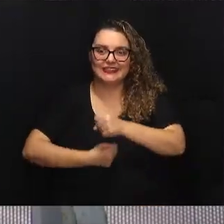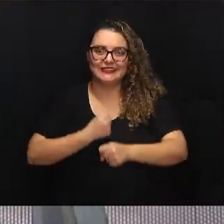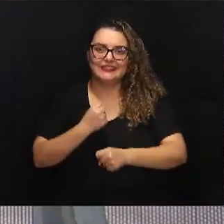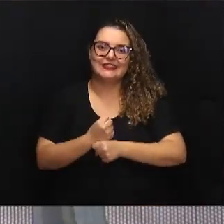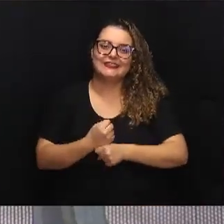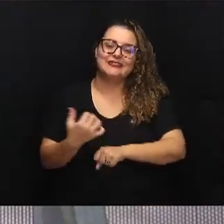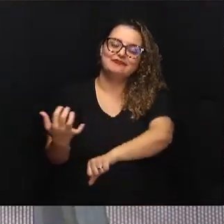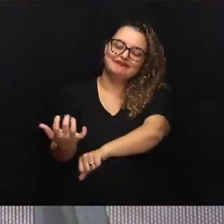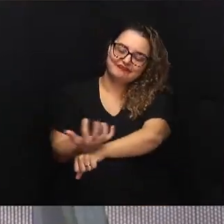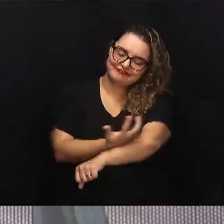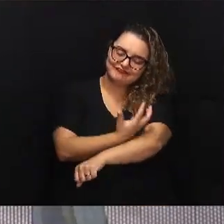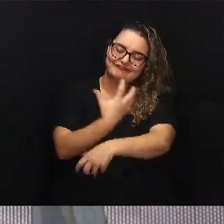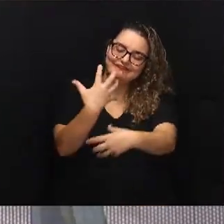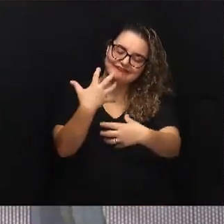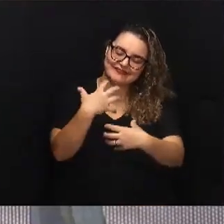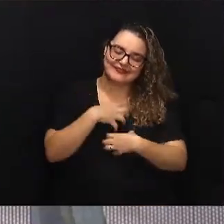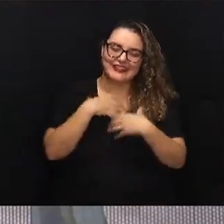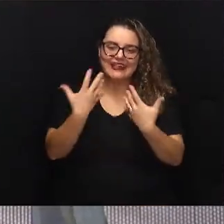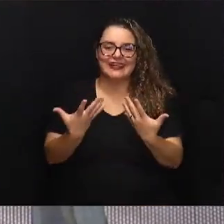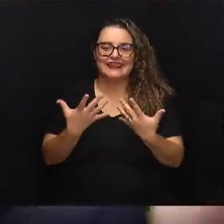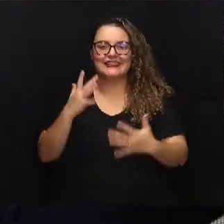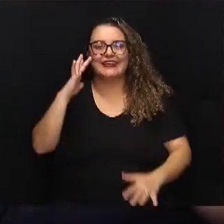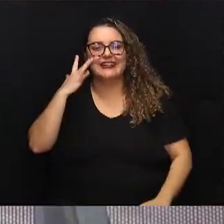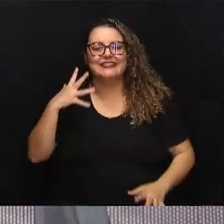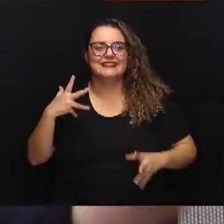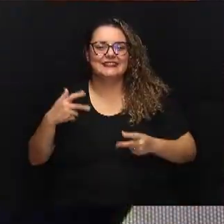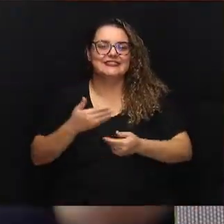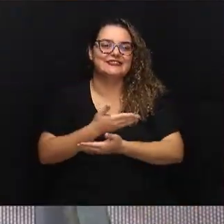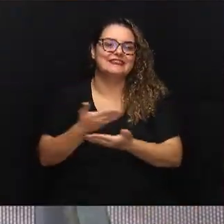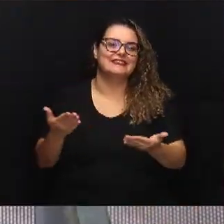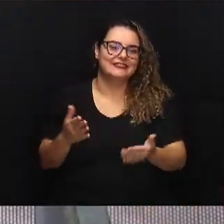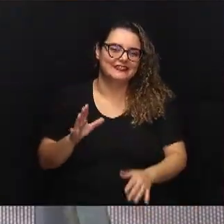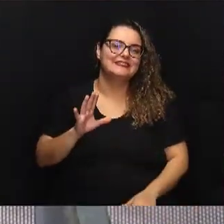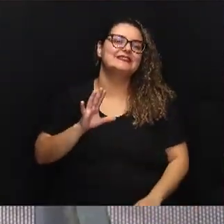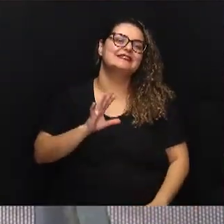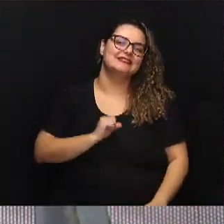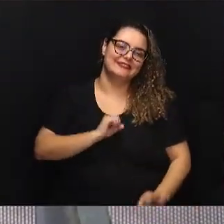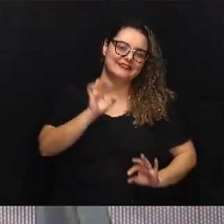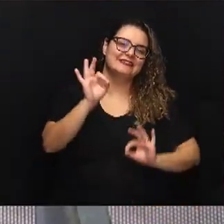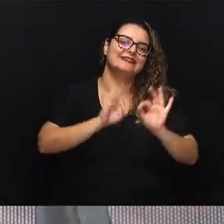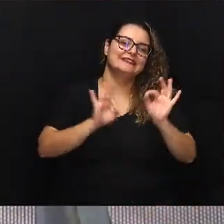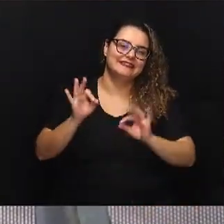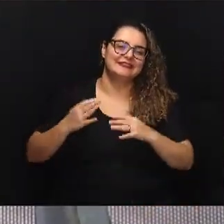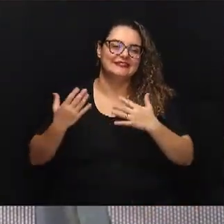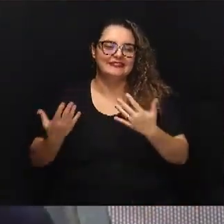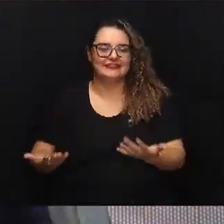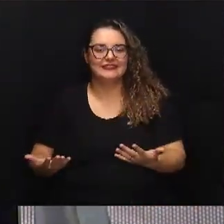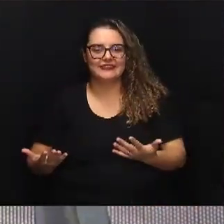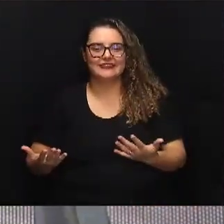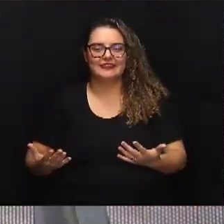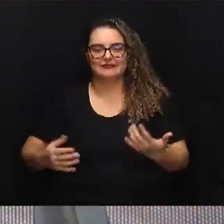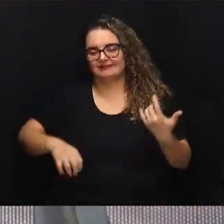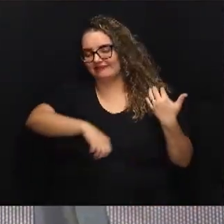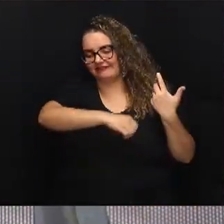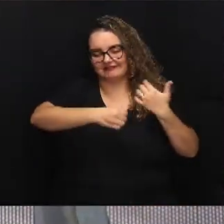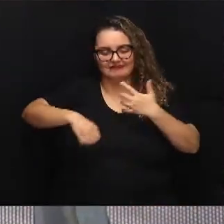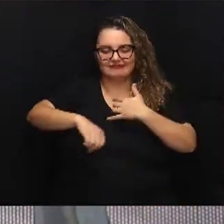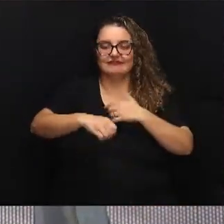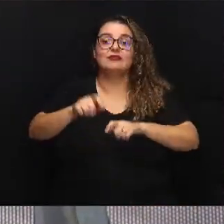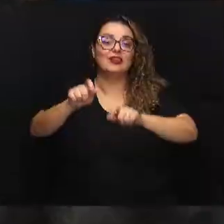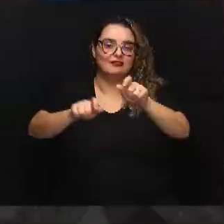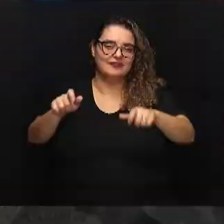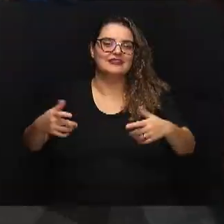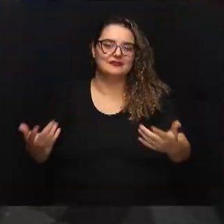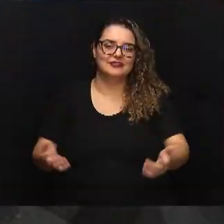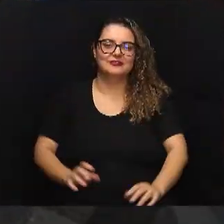muito emocionante e eu acho que todo mundo aqui vai gostar do que a gente preparou, né, uma sinfônica para as